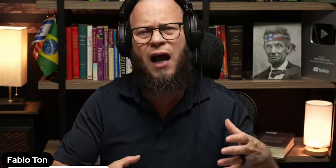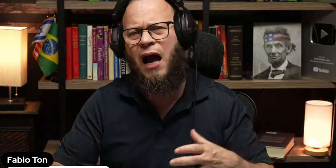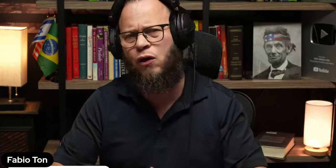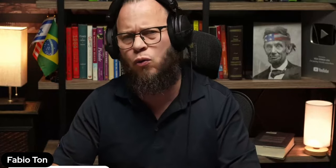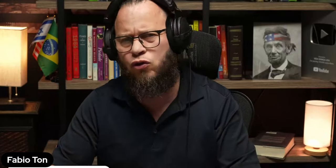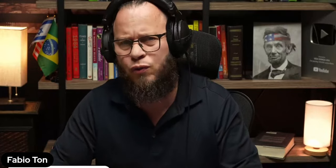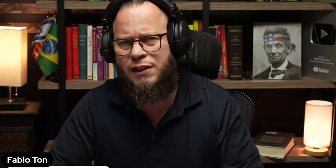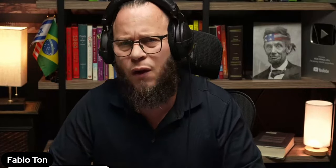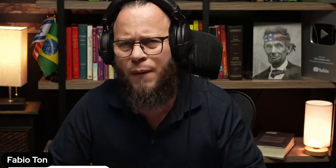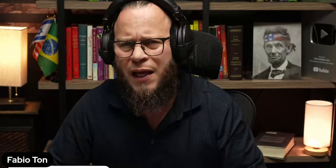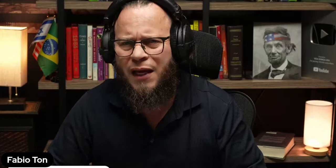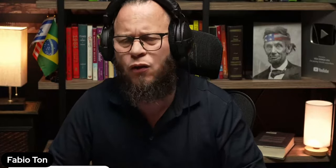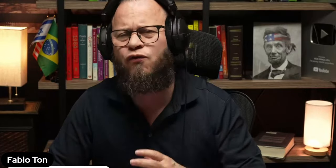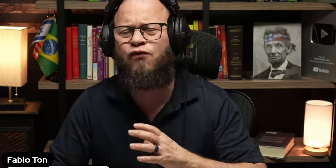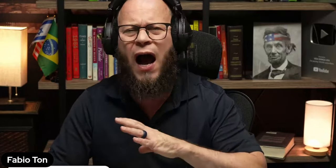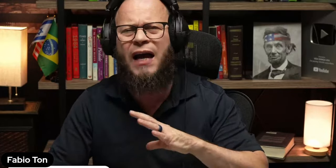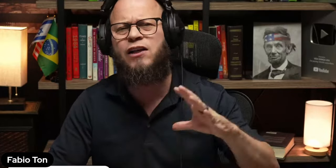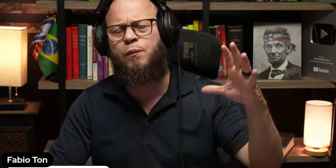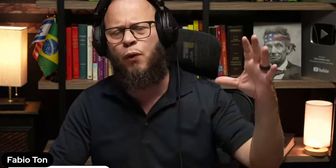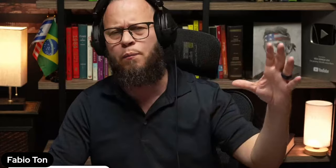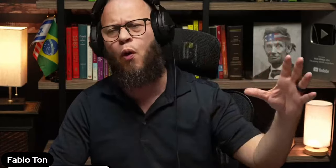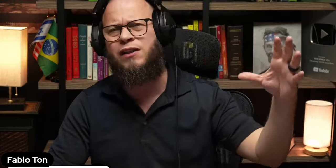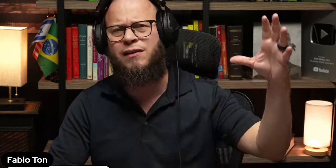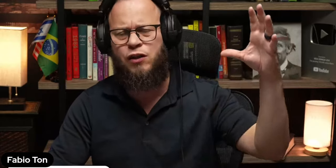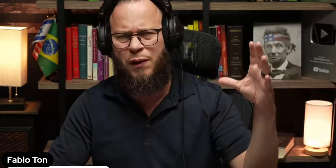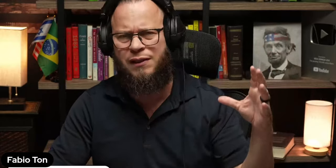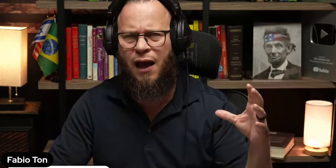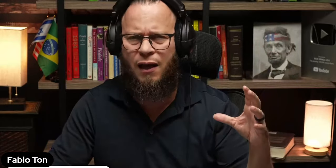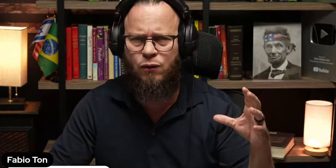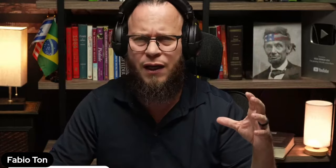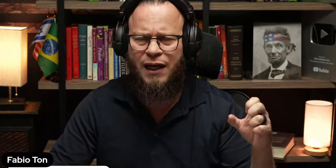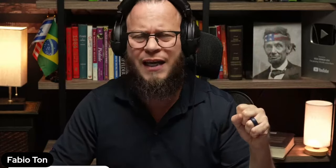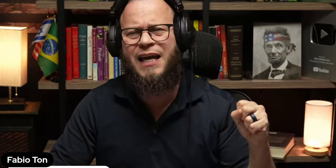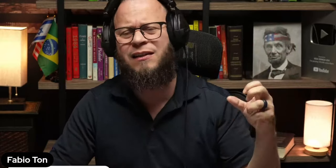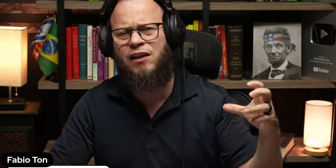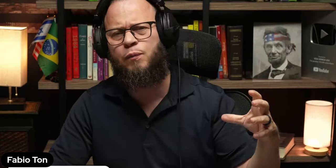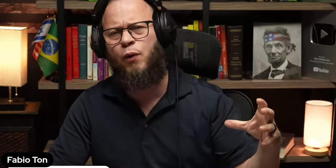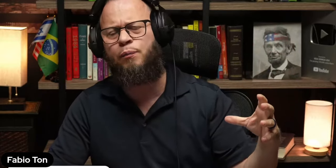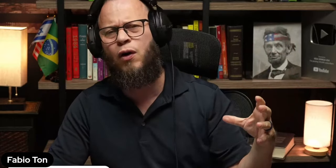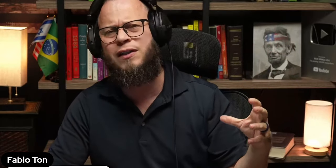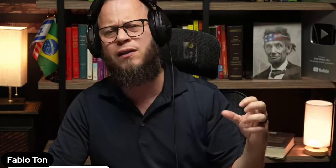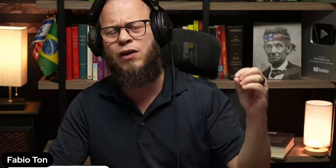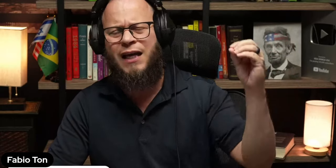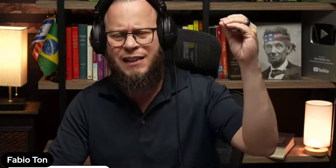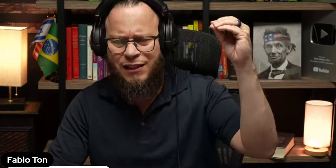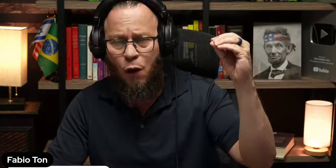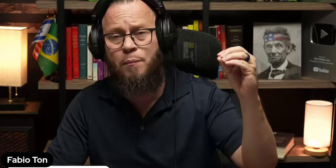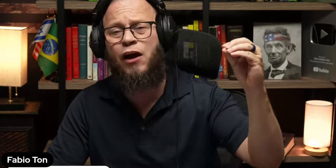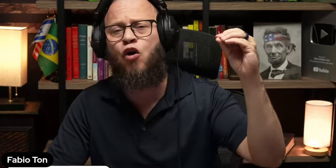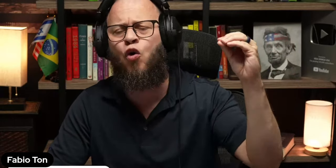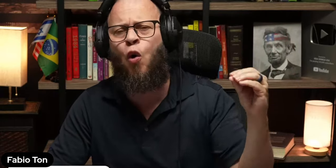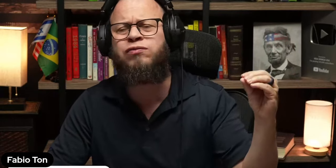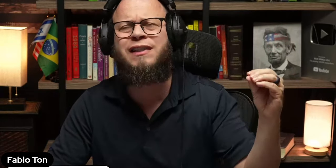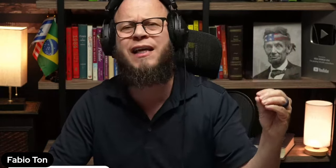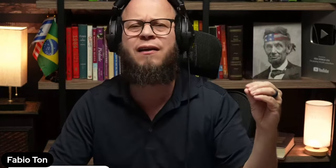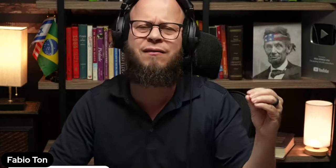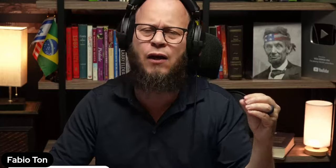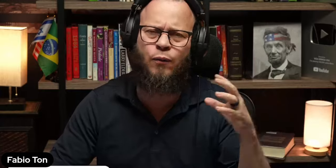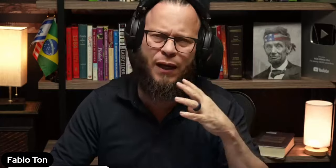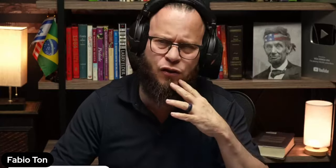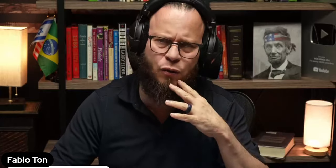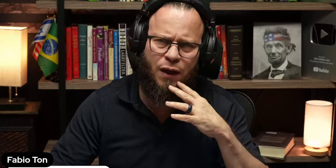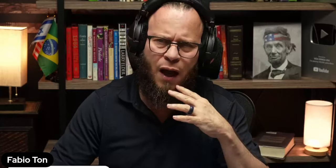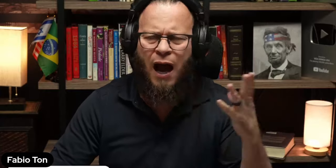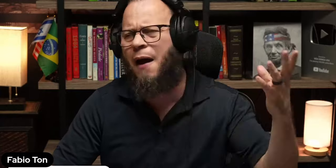respeite a Constituição. Então, várias propostas passaram. E essas propostas são para